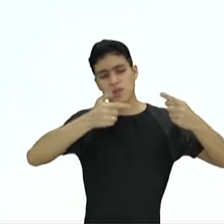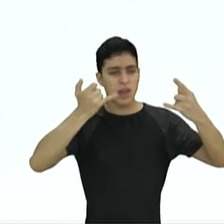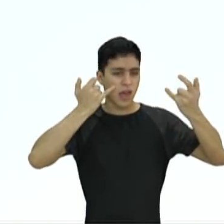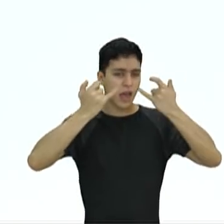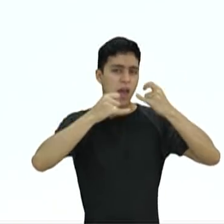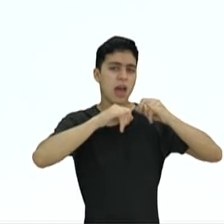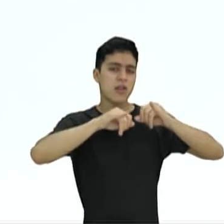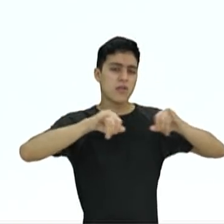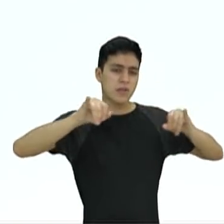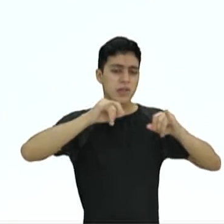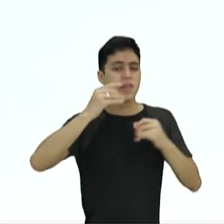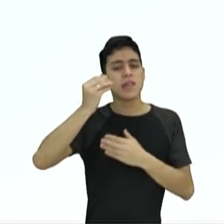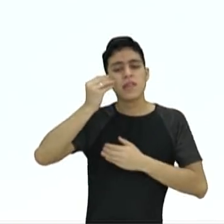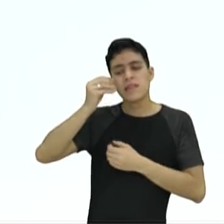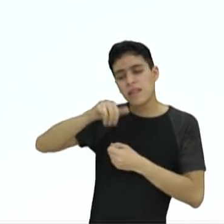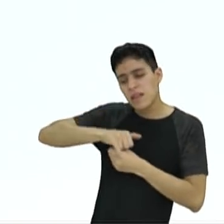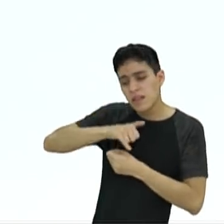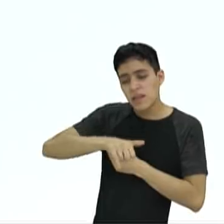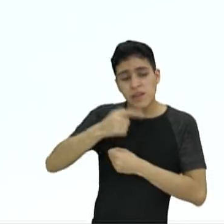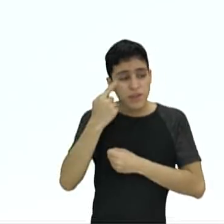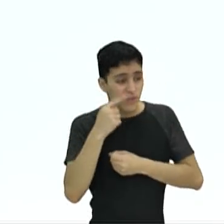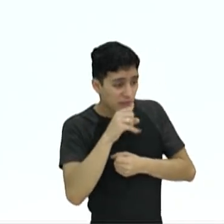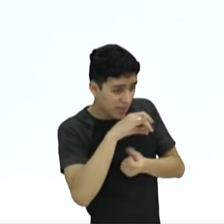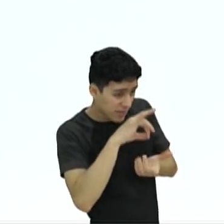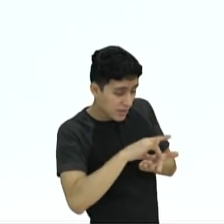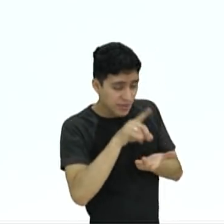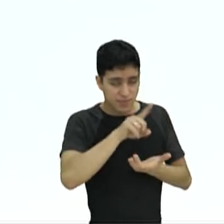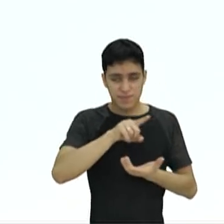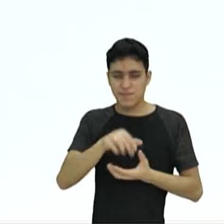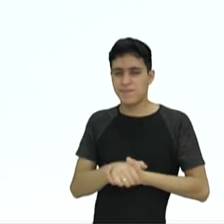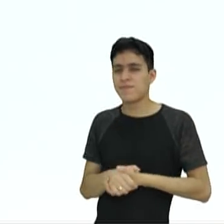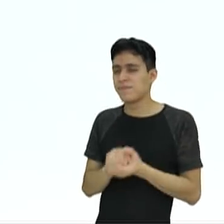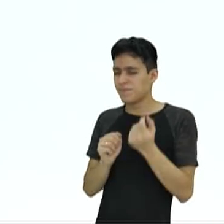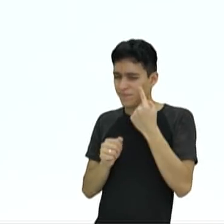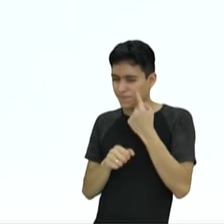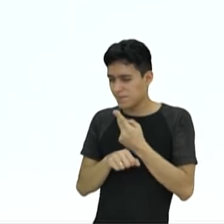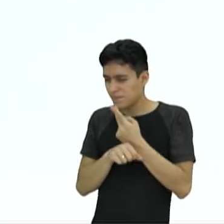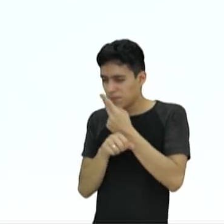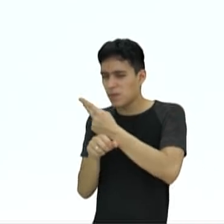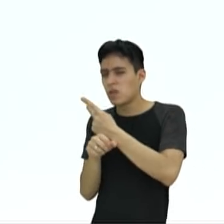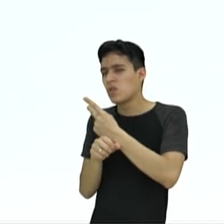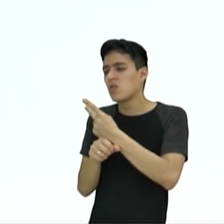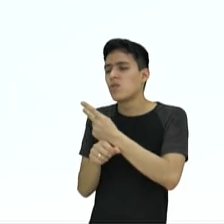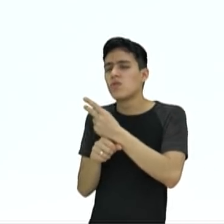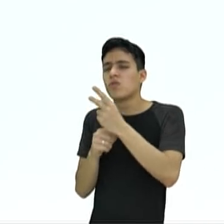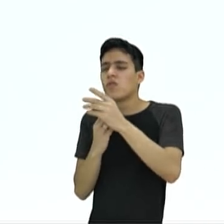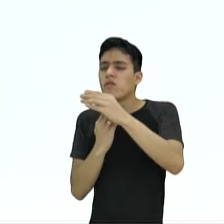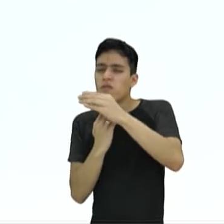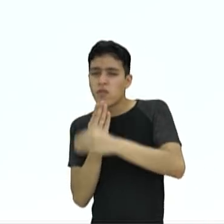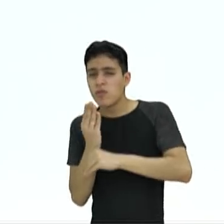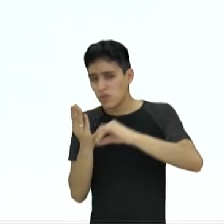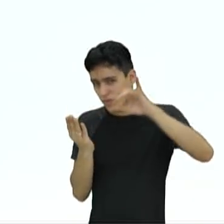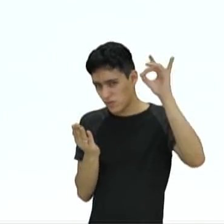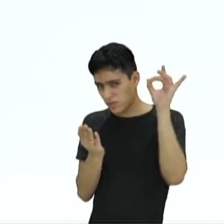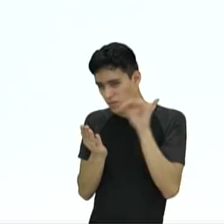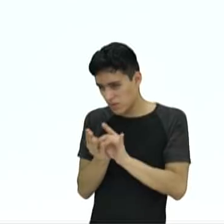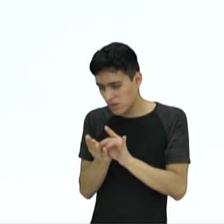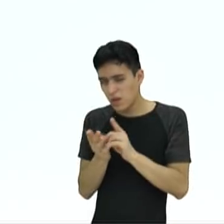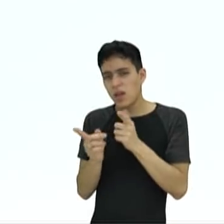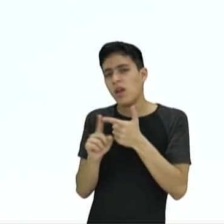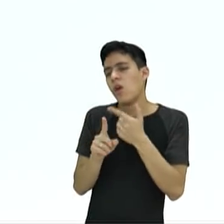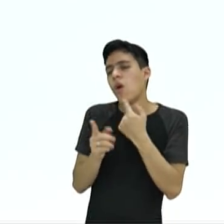encontrar formas de checar as informações online, buscando as fontes originais dos fatos ou pesquisando em